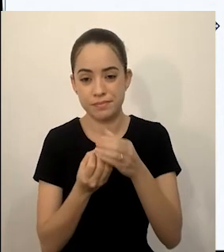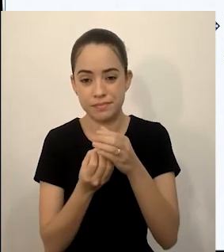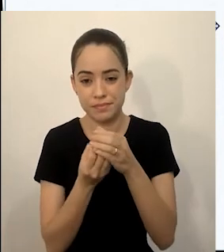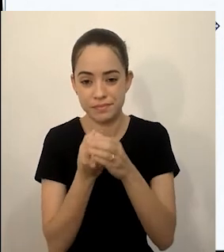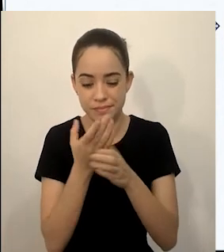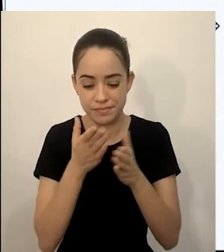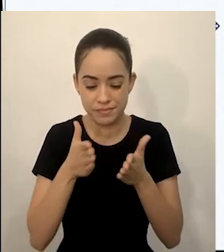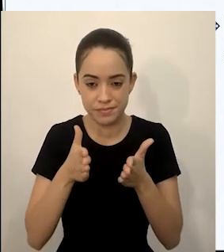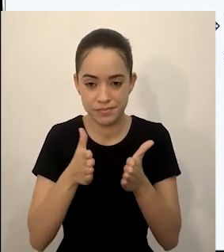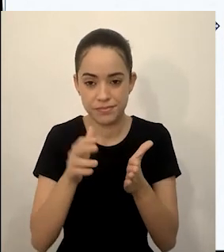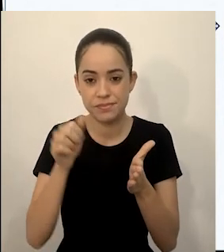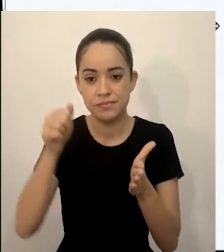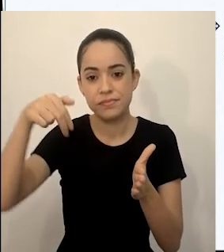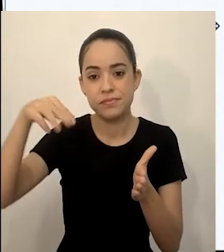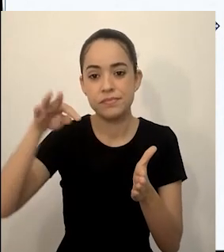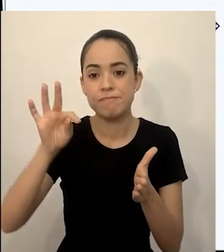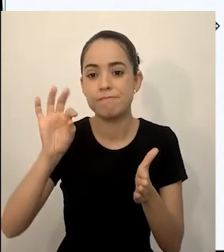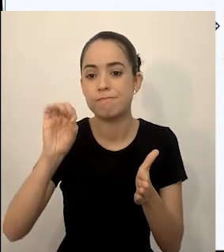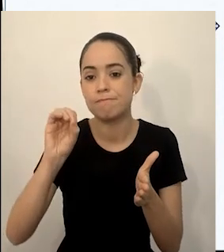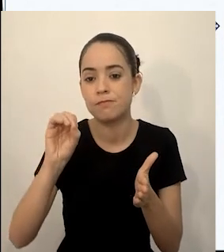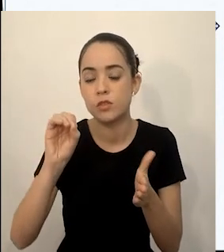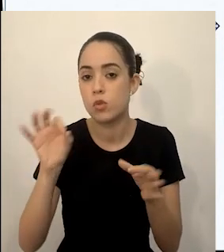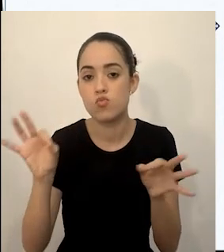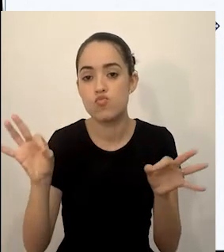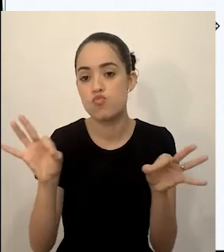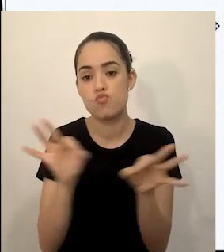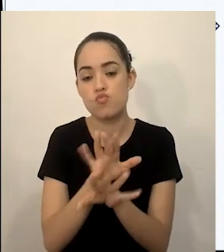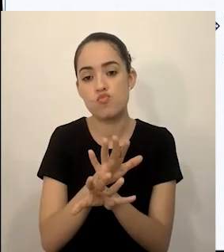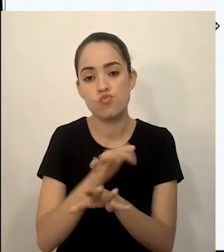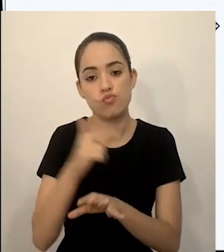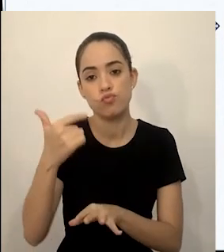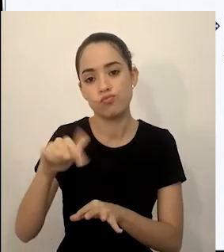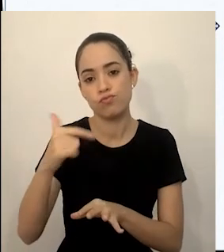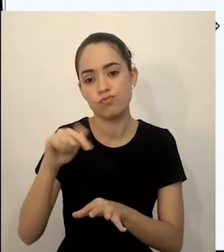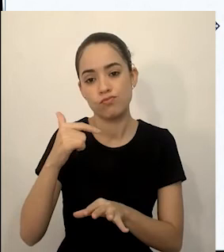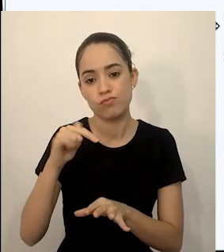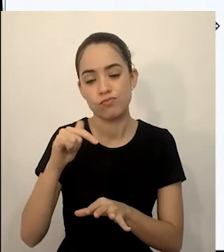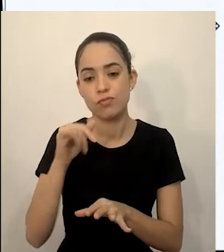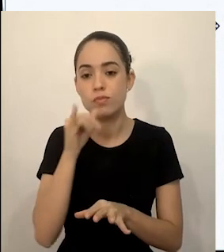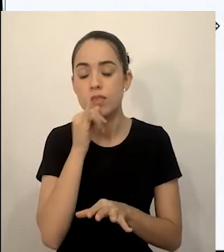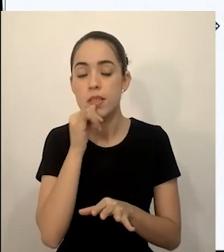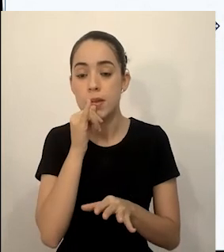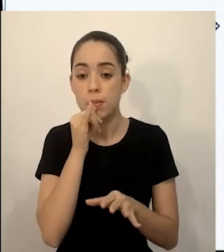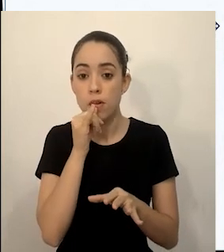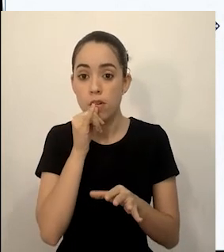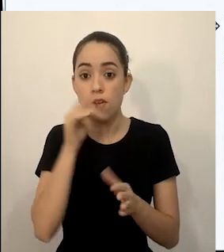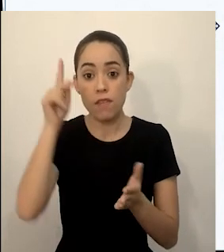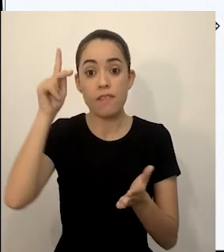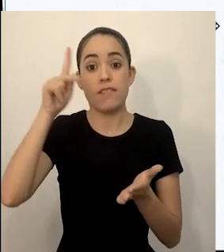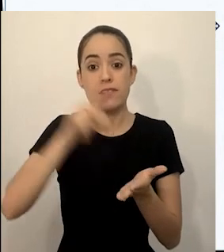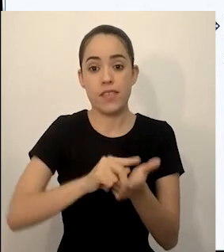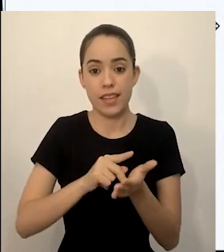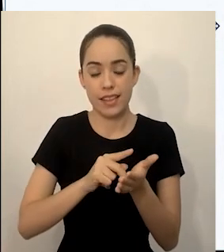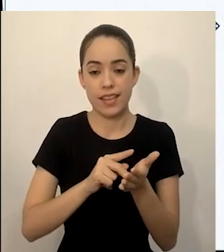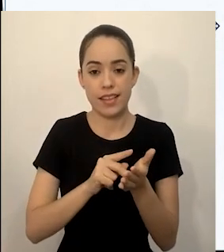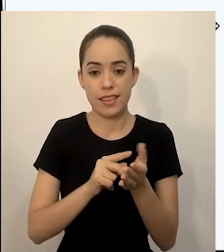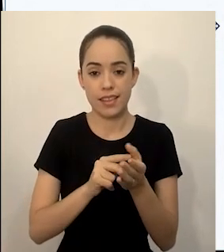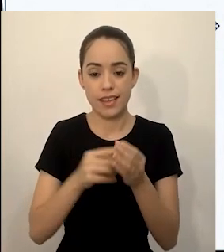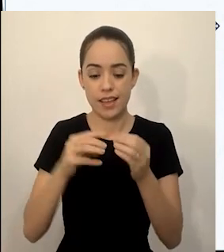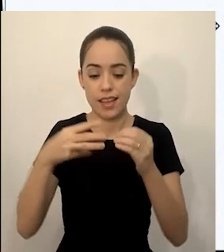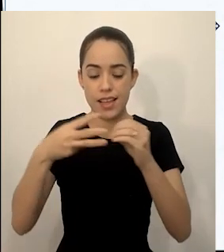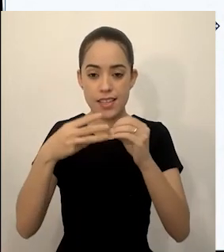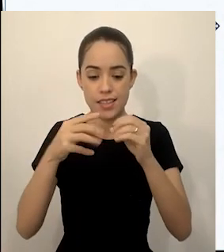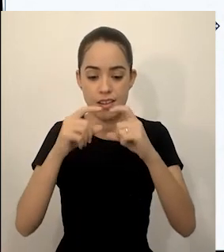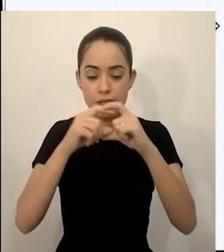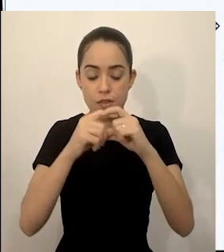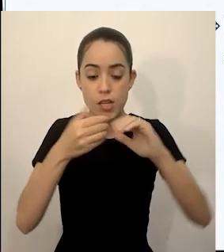A formação do antro é incompleta, ou seja, não separa